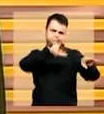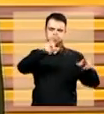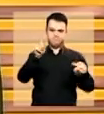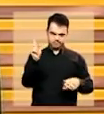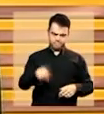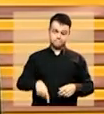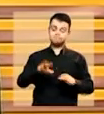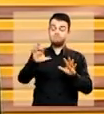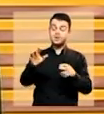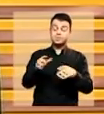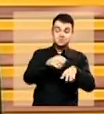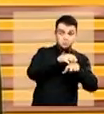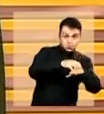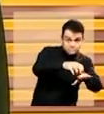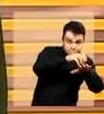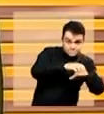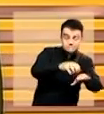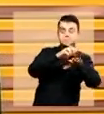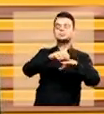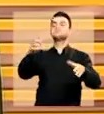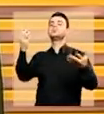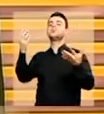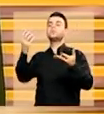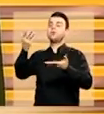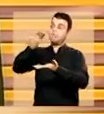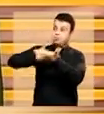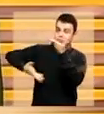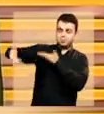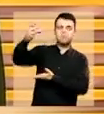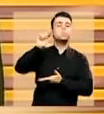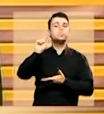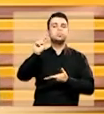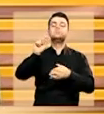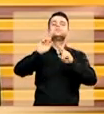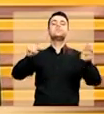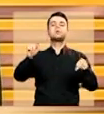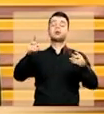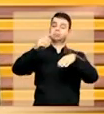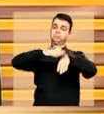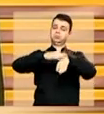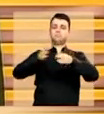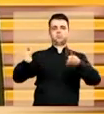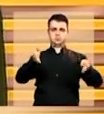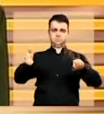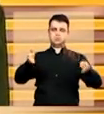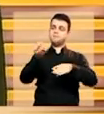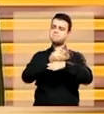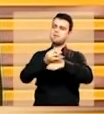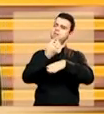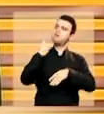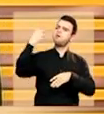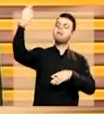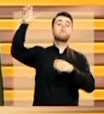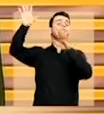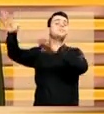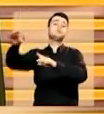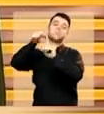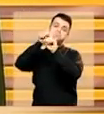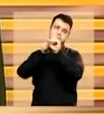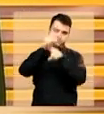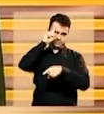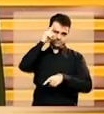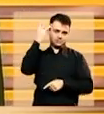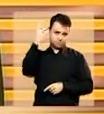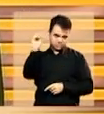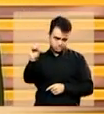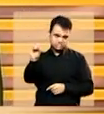diferença básica entre o turismo e o intercâmbio, para começar, é o tempo de duração. Quando você sai de férias, você fica até 30 dias, em geral. O